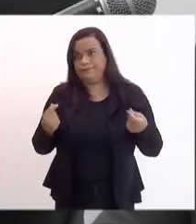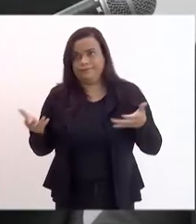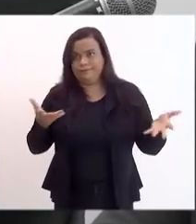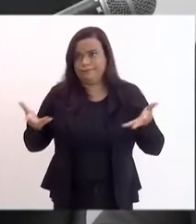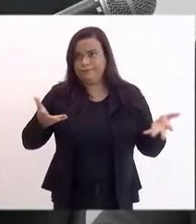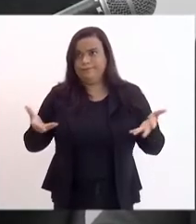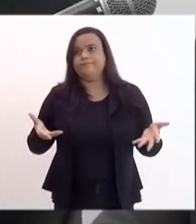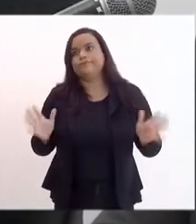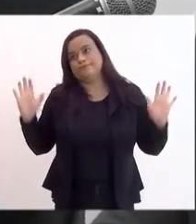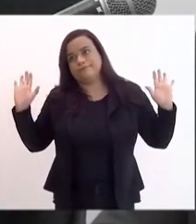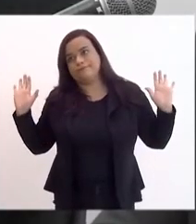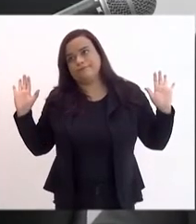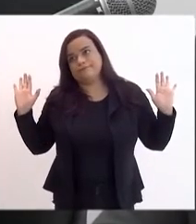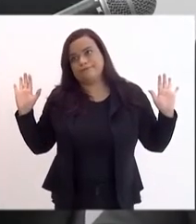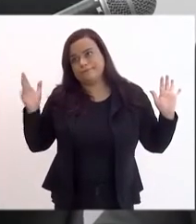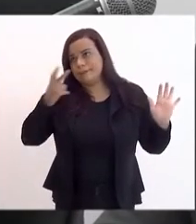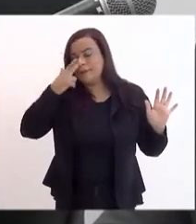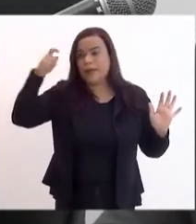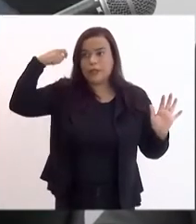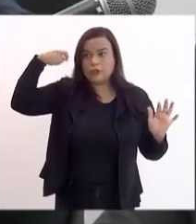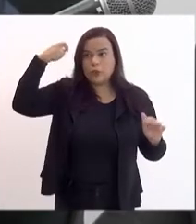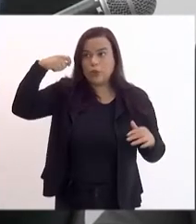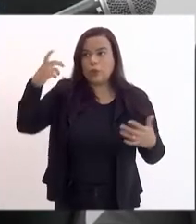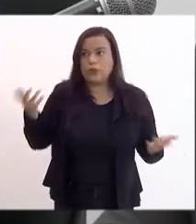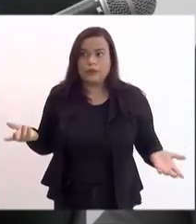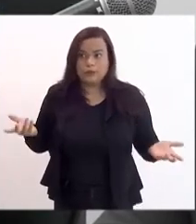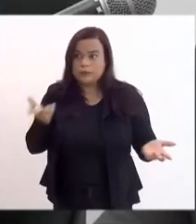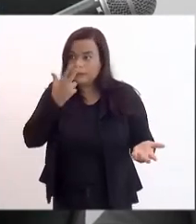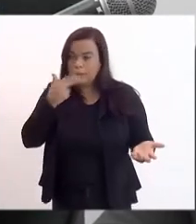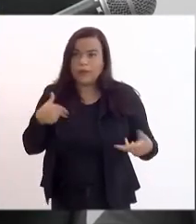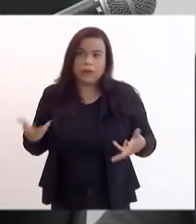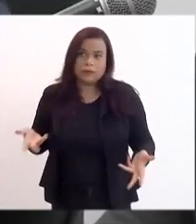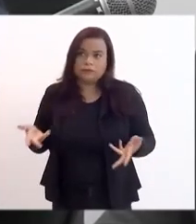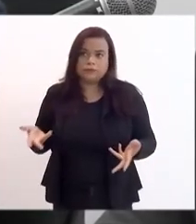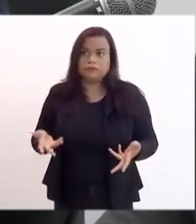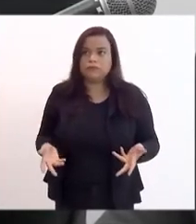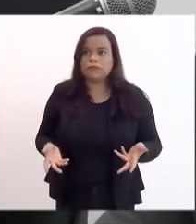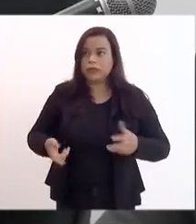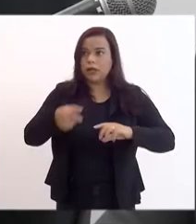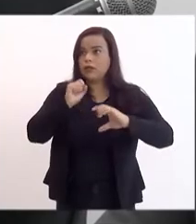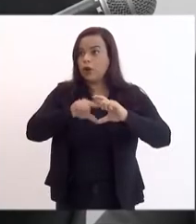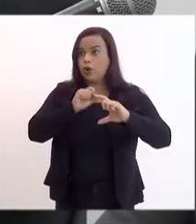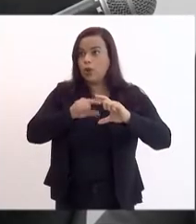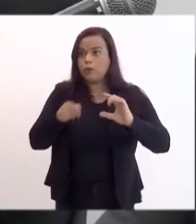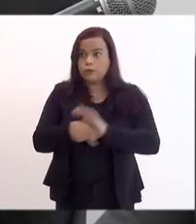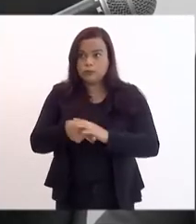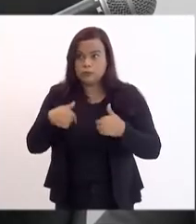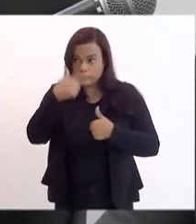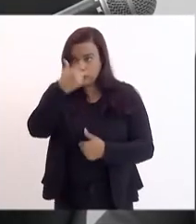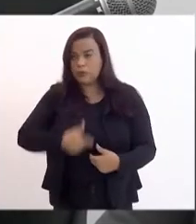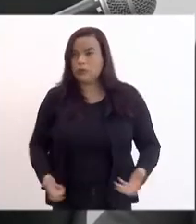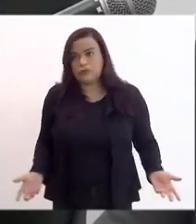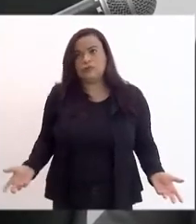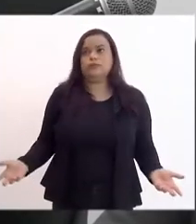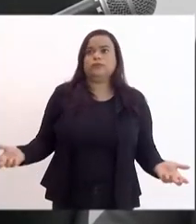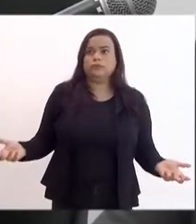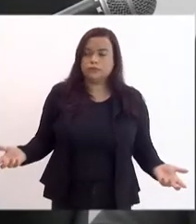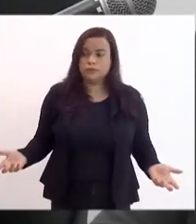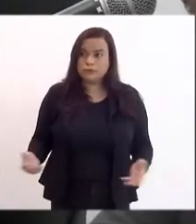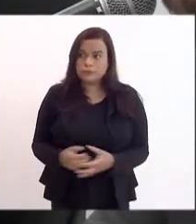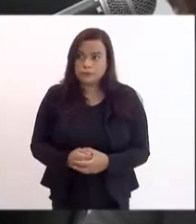Me avisaram. Quase ator de novela. Estou ator da Globo. Não tem problema. E é só ela que fala. Mas, enfim. Aí, eu